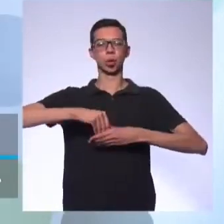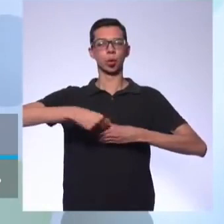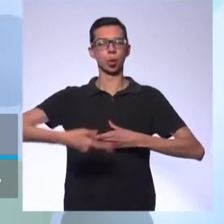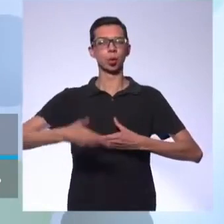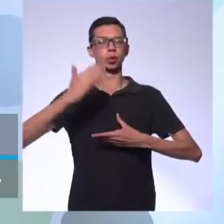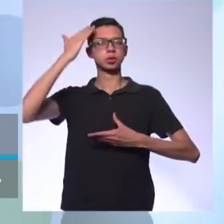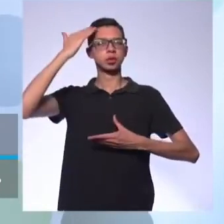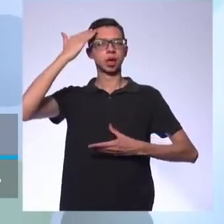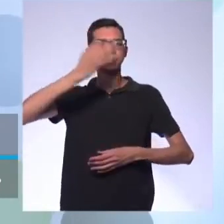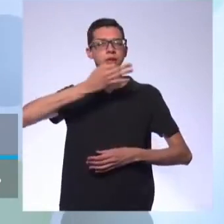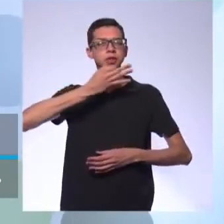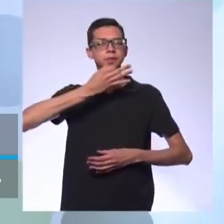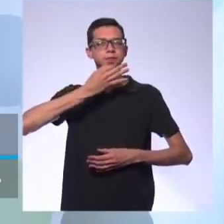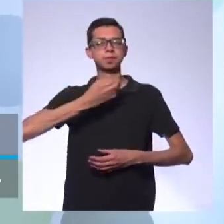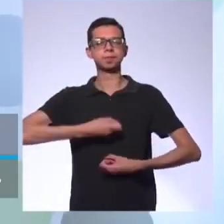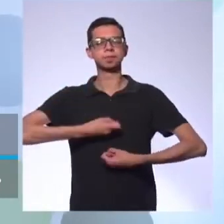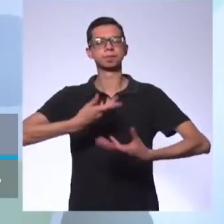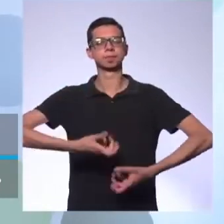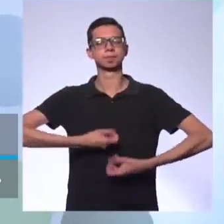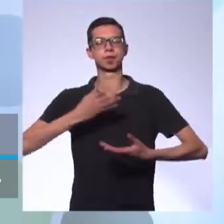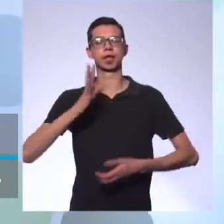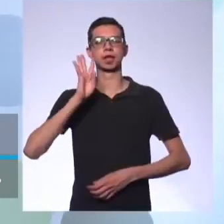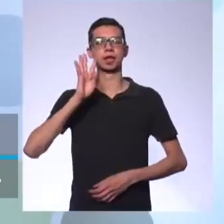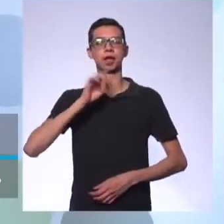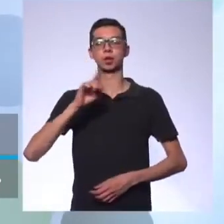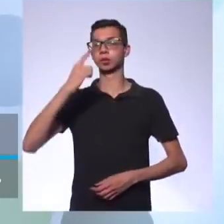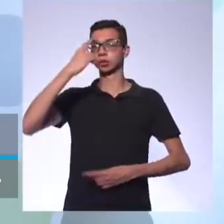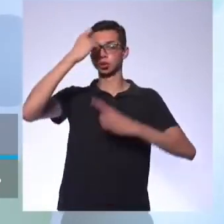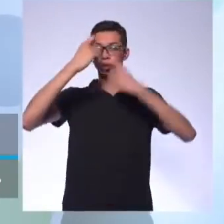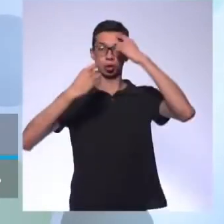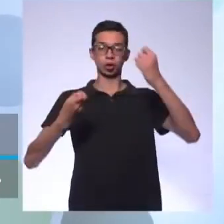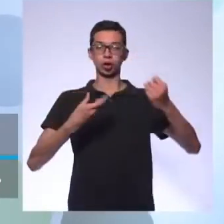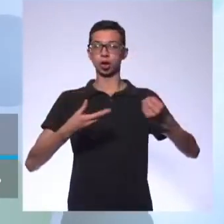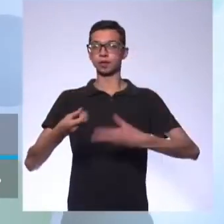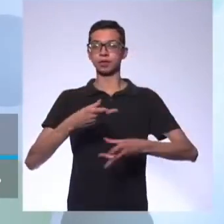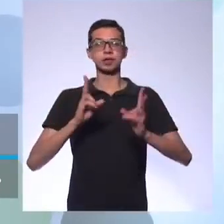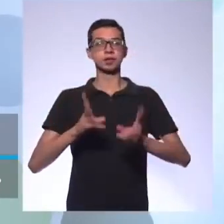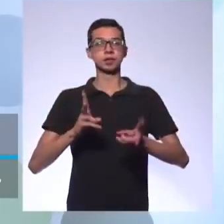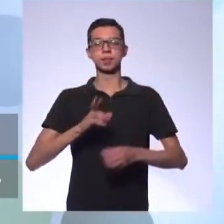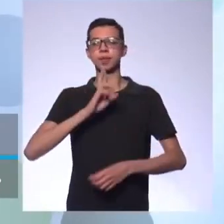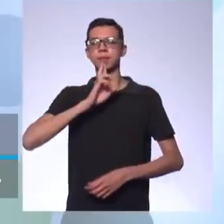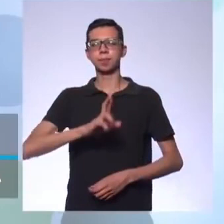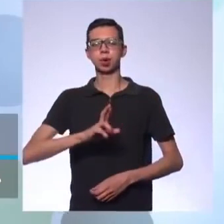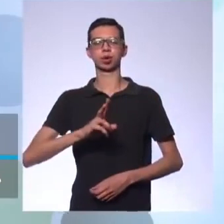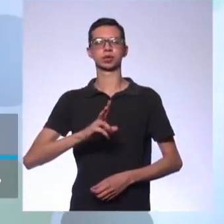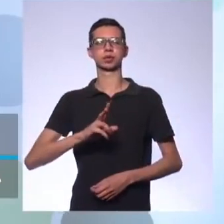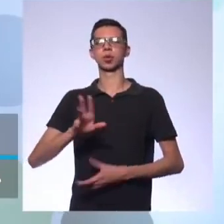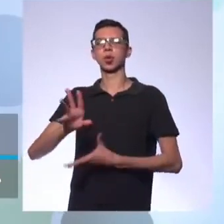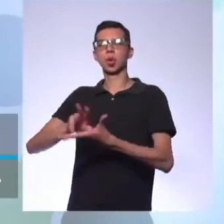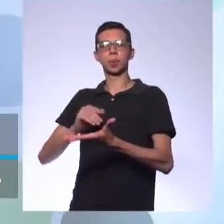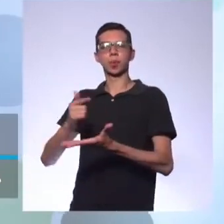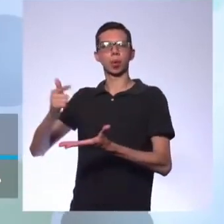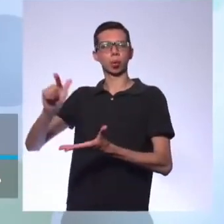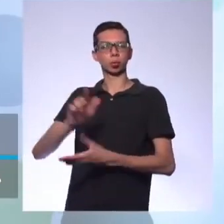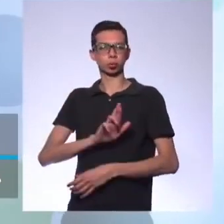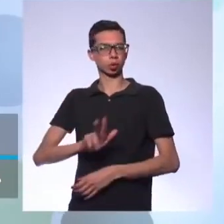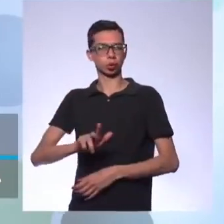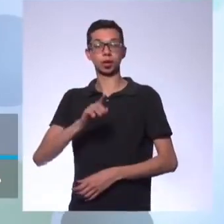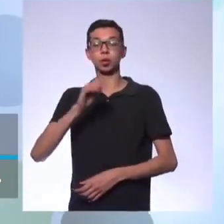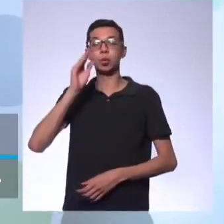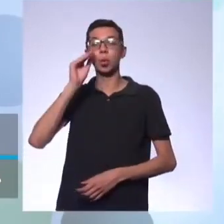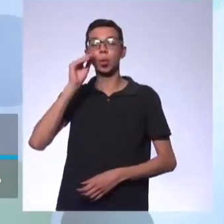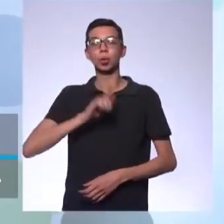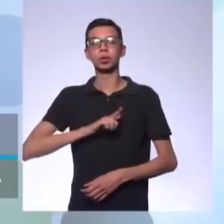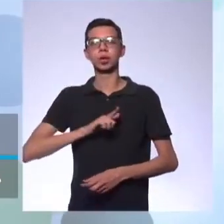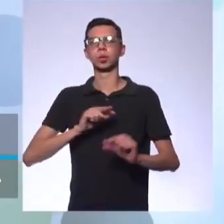bacana, você inovar nas suas respostas, não repetir as respostas dos outros, ser uma pessoa com curiosidade, que desperte a